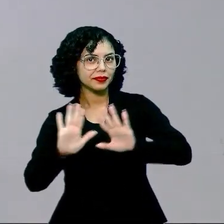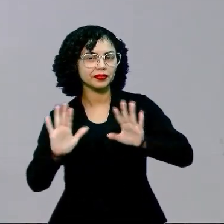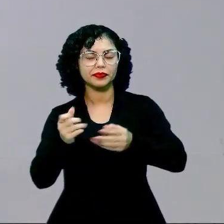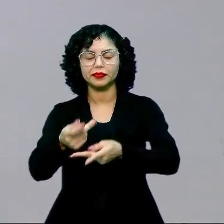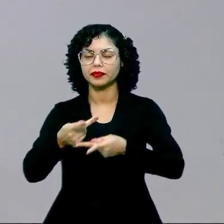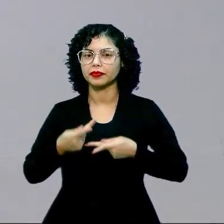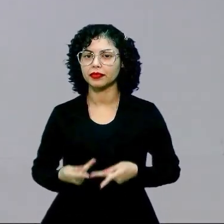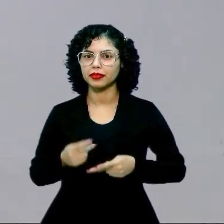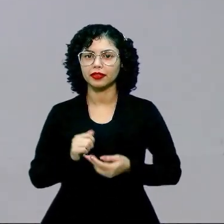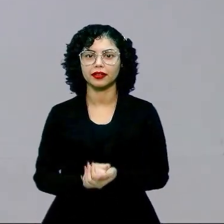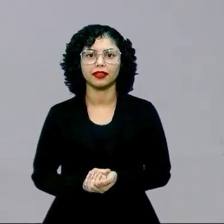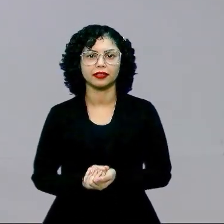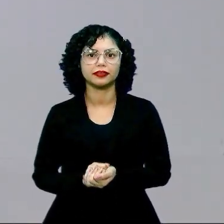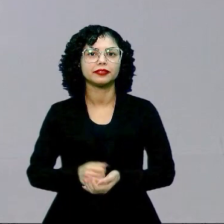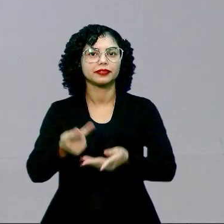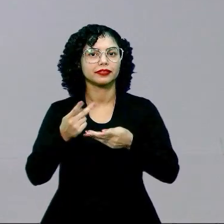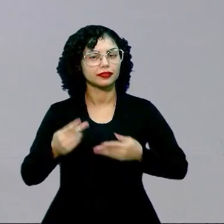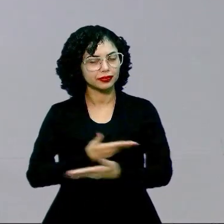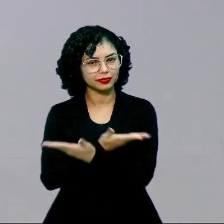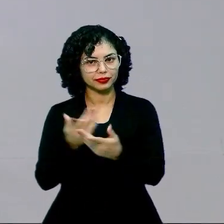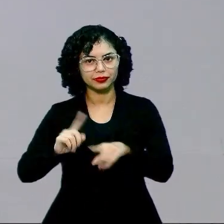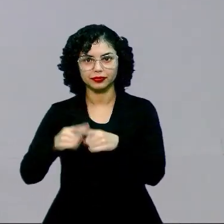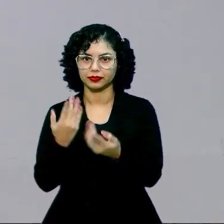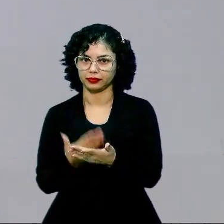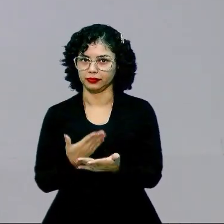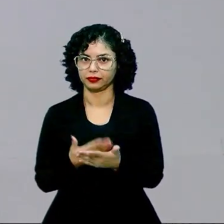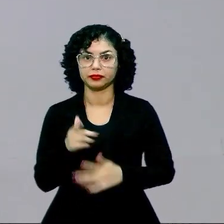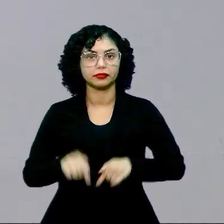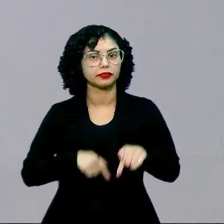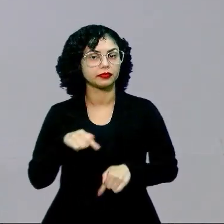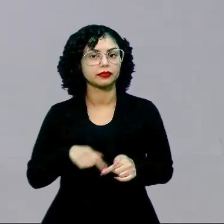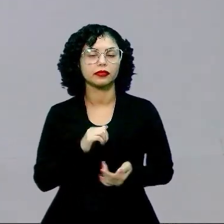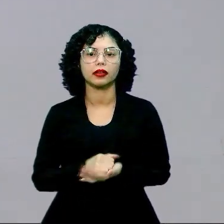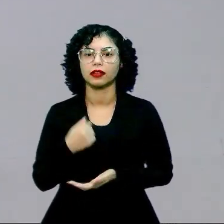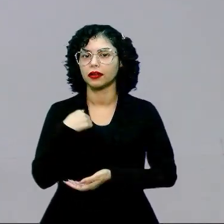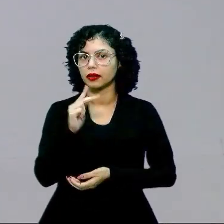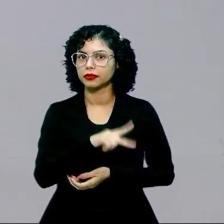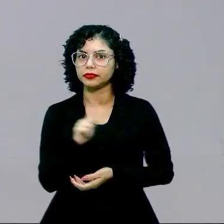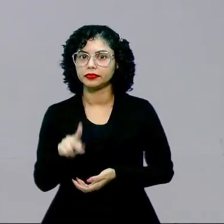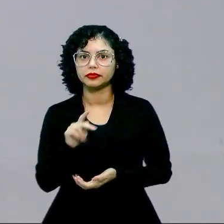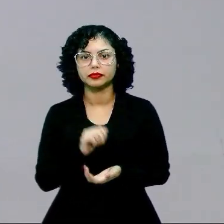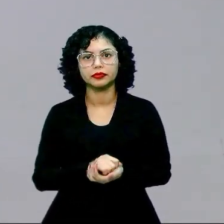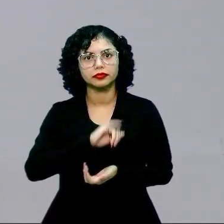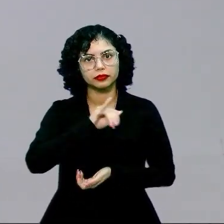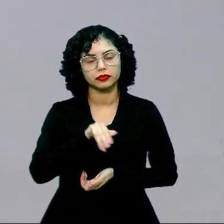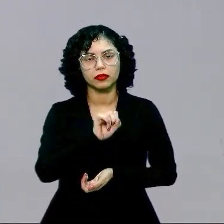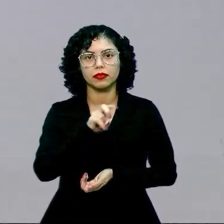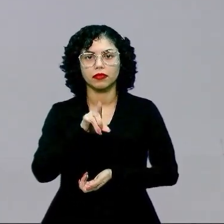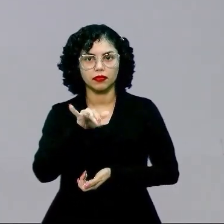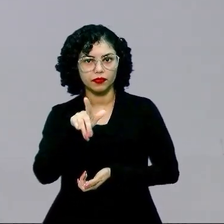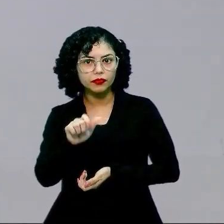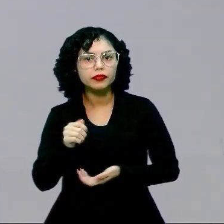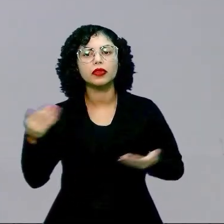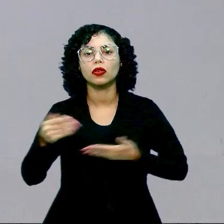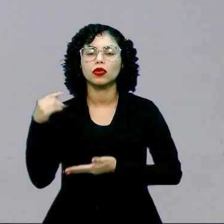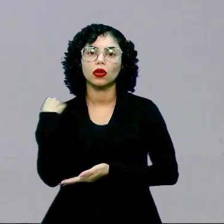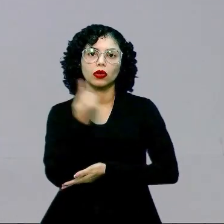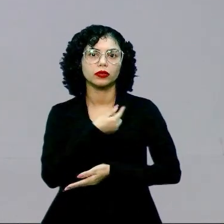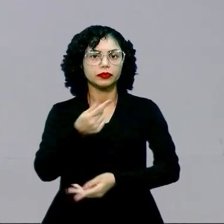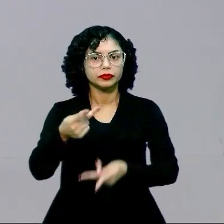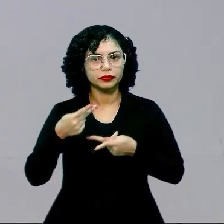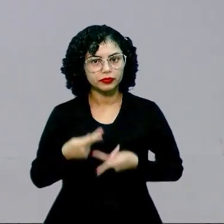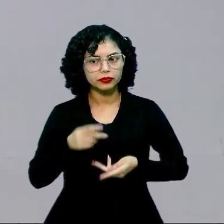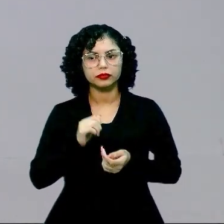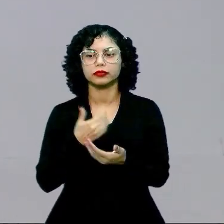Olá, seja muito bem-vindo e muito bem-vinda a mais uma aula de Química. Eu sou o professor Josenilson e hoje eu te